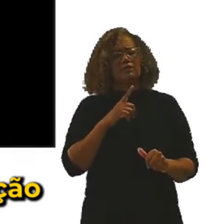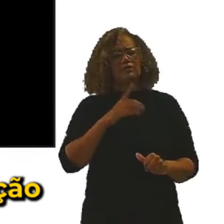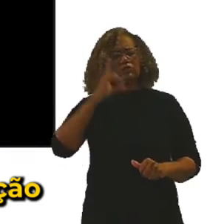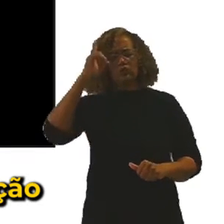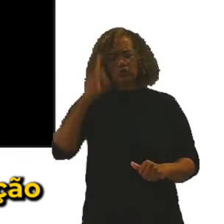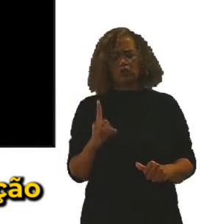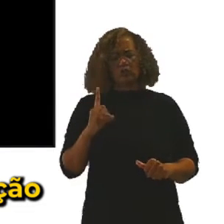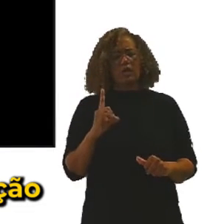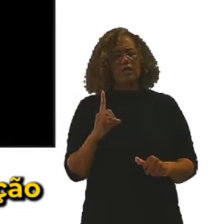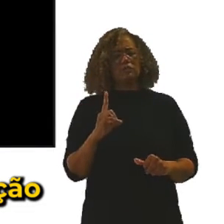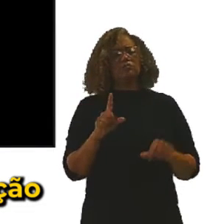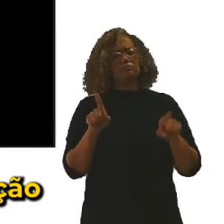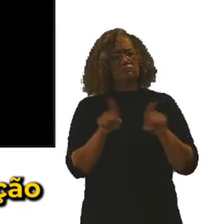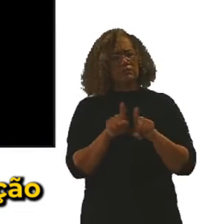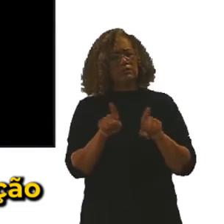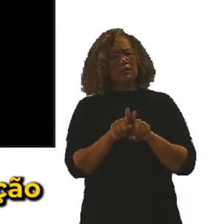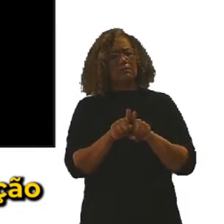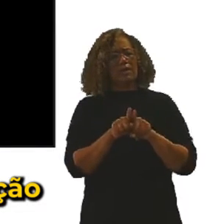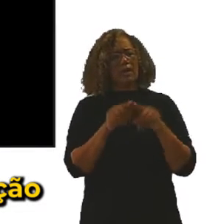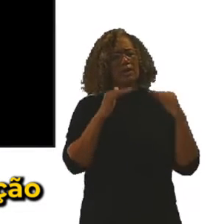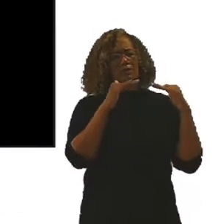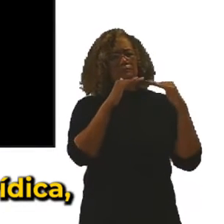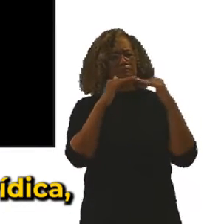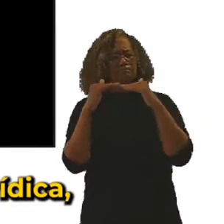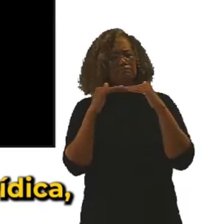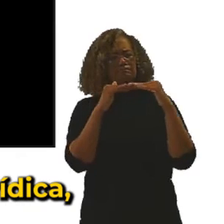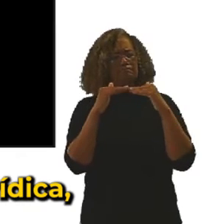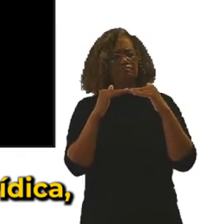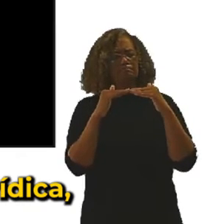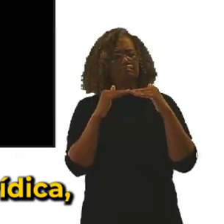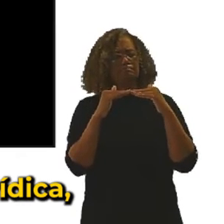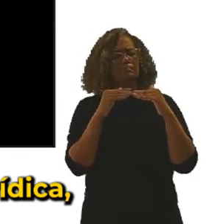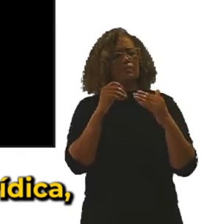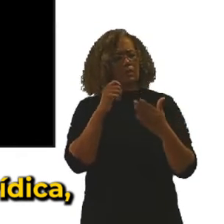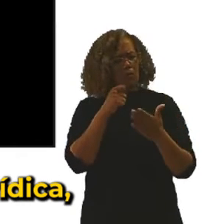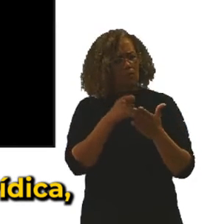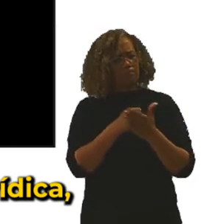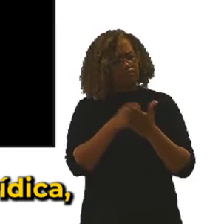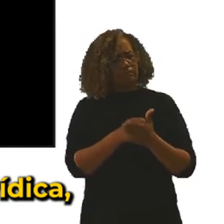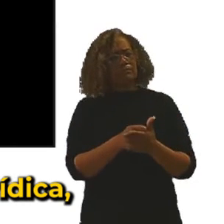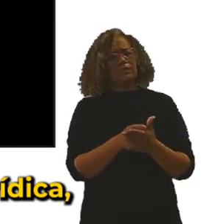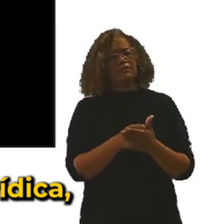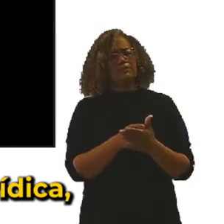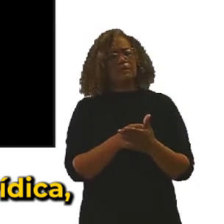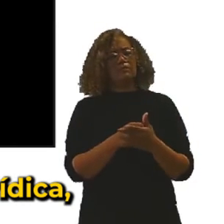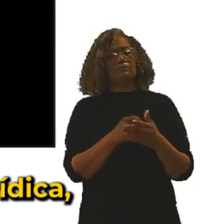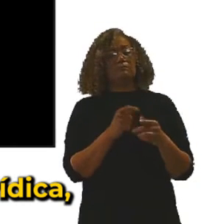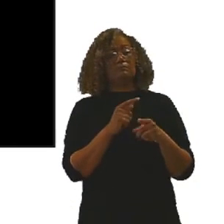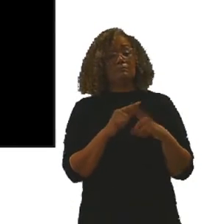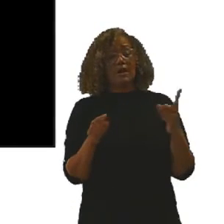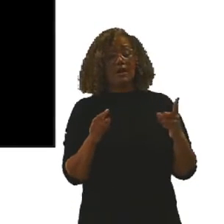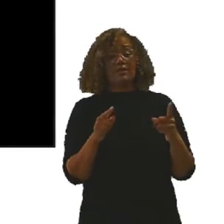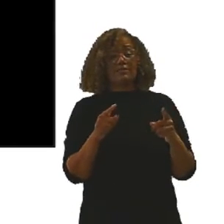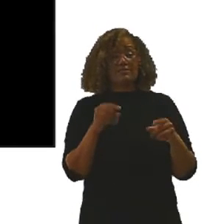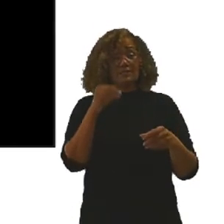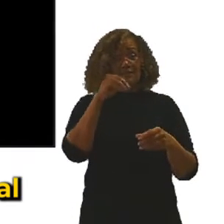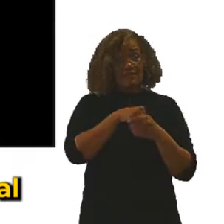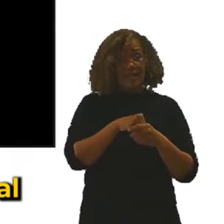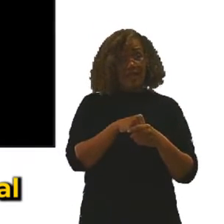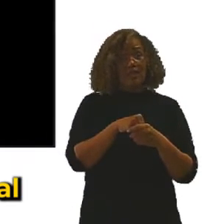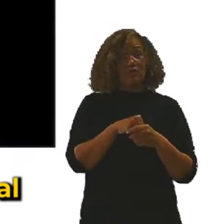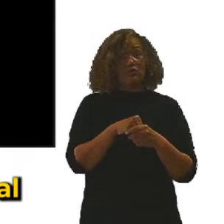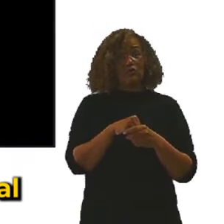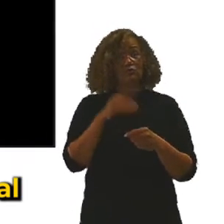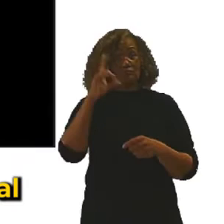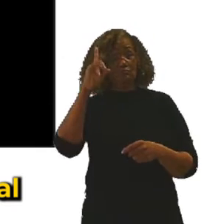nós estamos sob uma espacialidade constitucional jurídica,